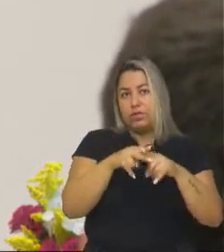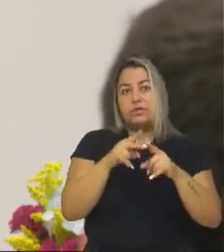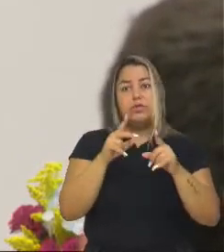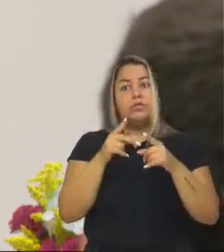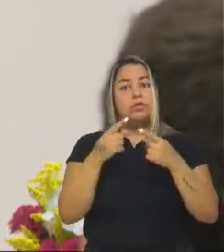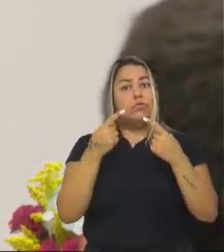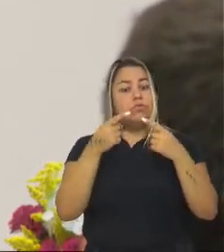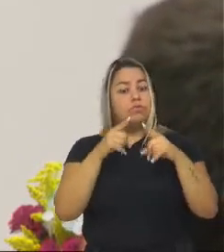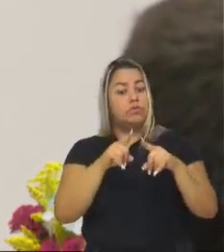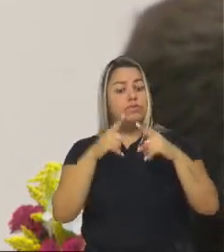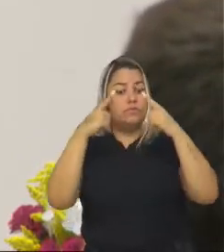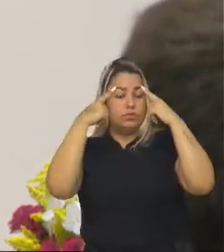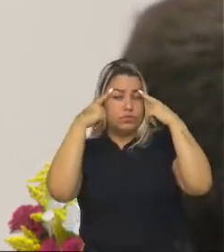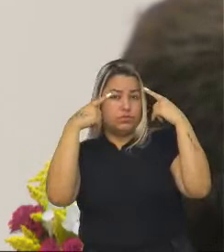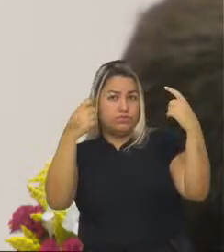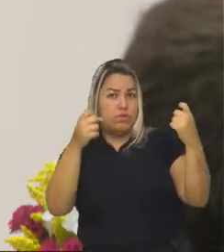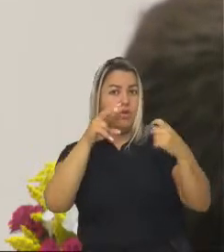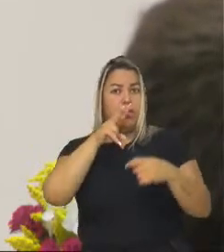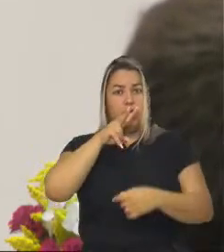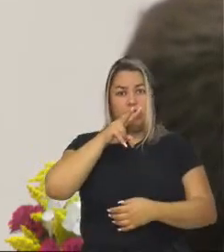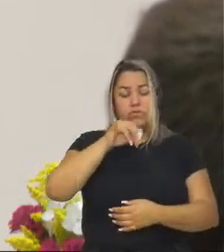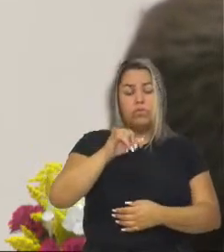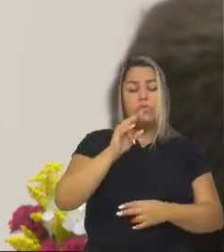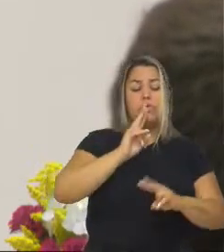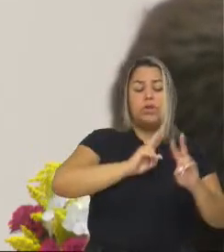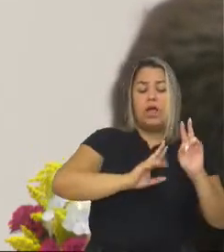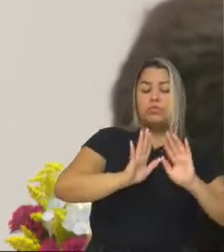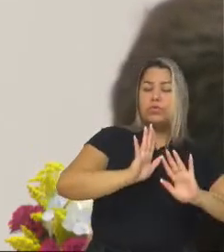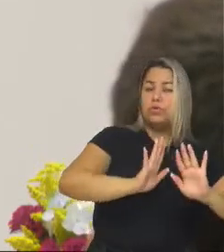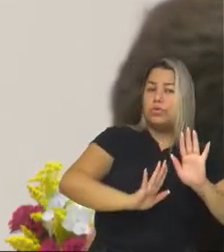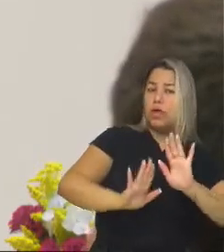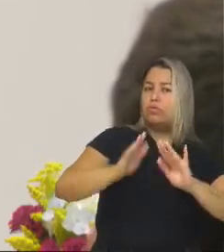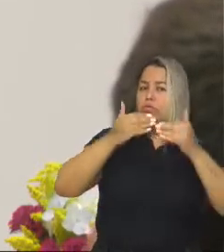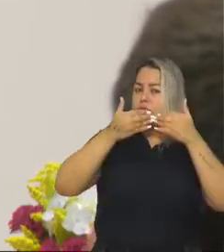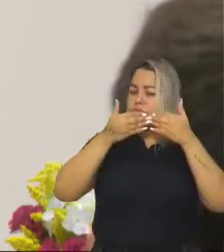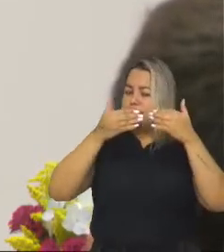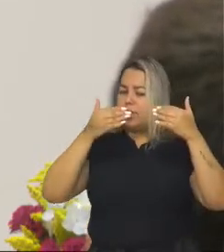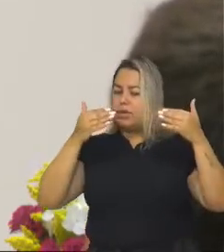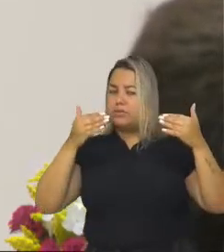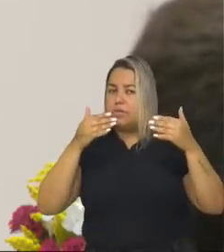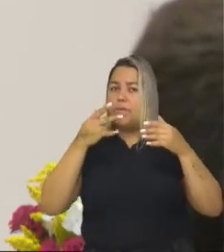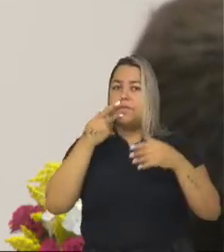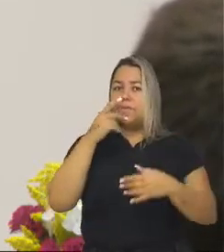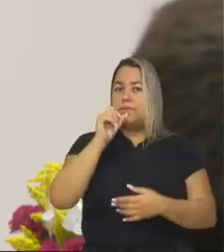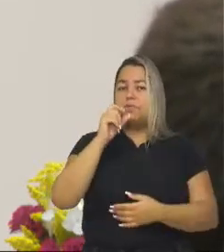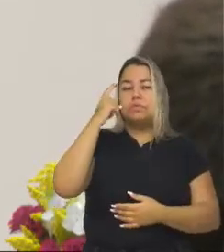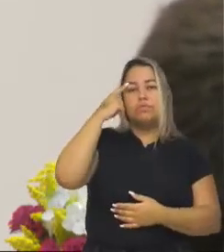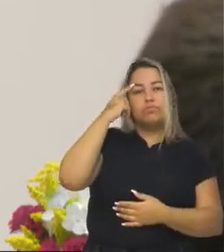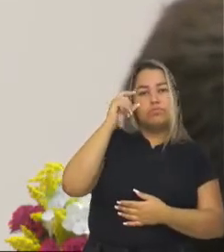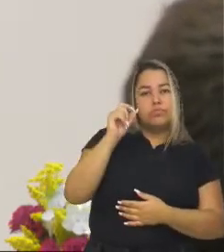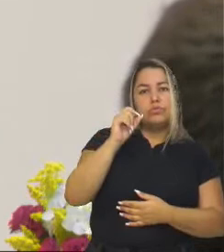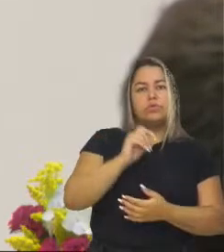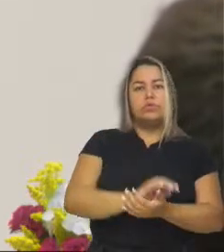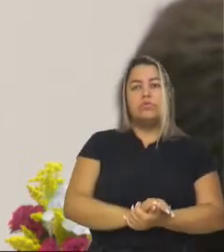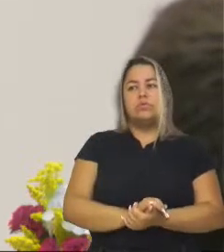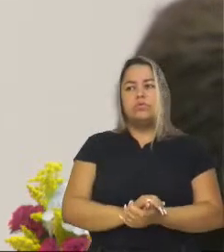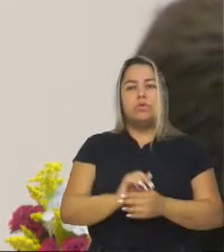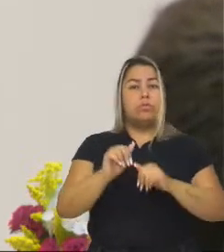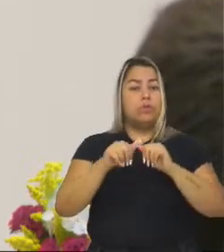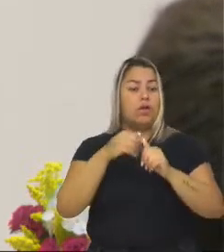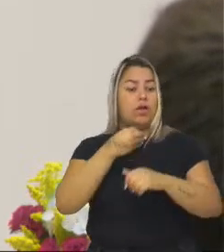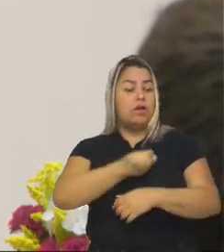violências, mas a gente vai estar muito com um olhar muito atento e muito aberto nessa ideia de promover vidas,